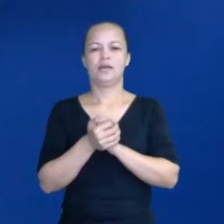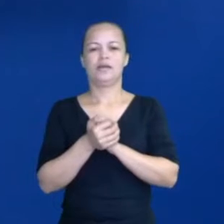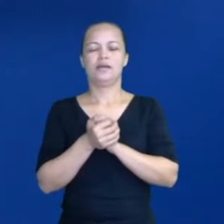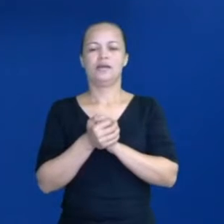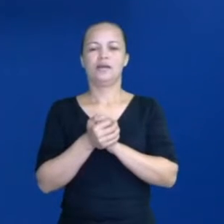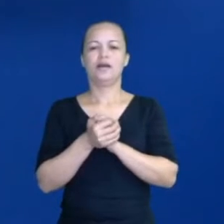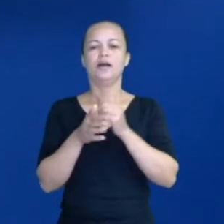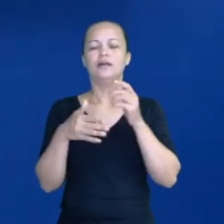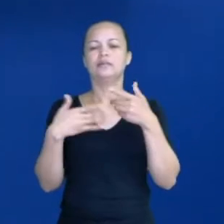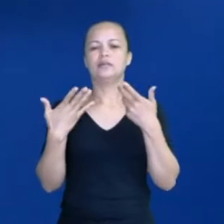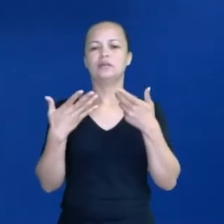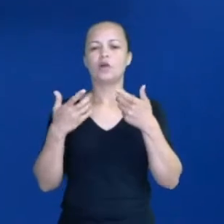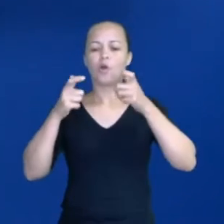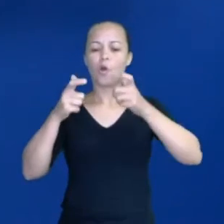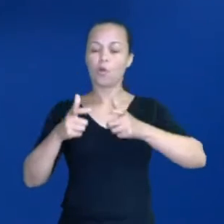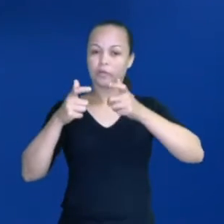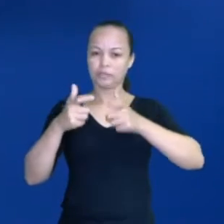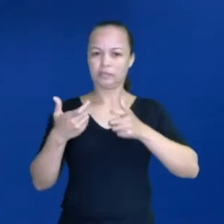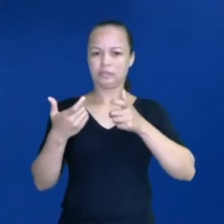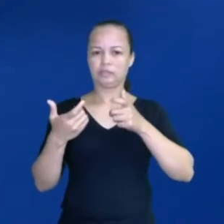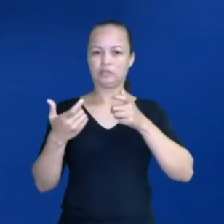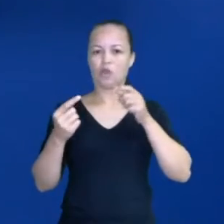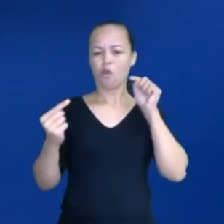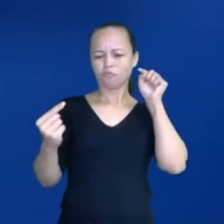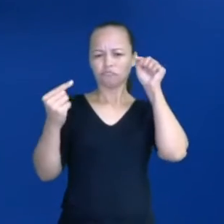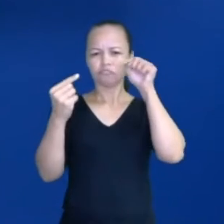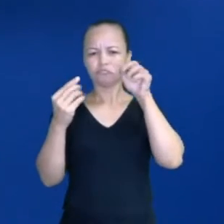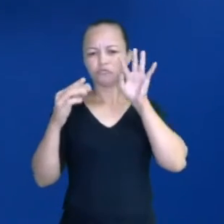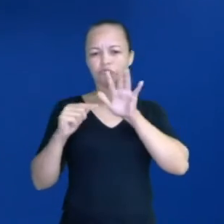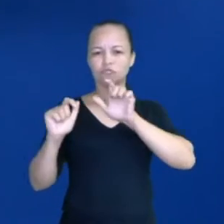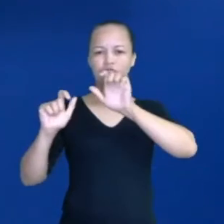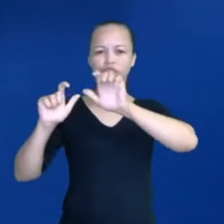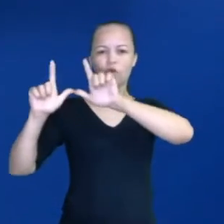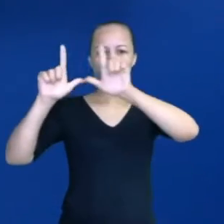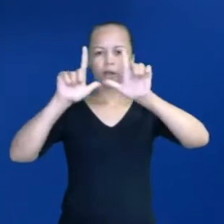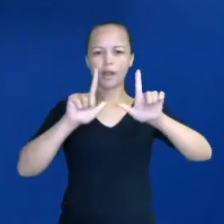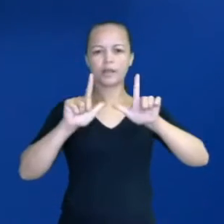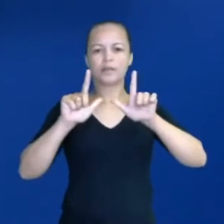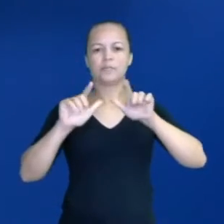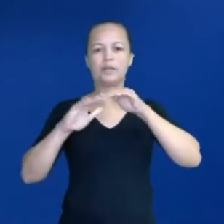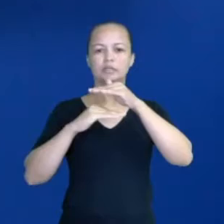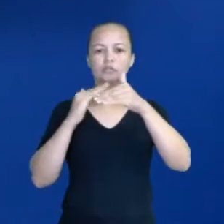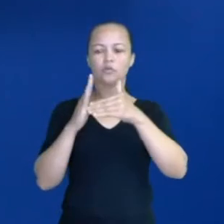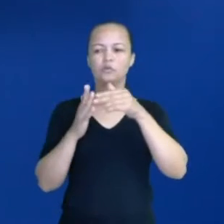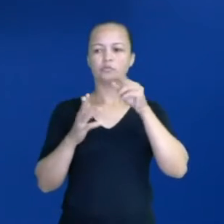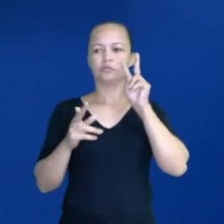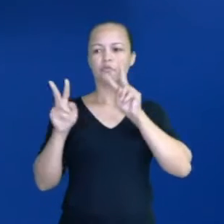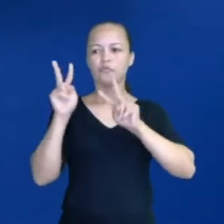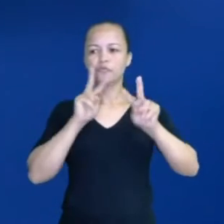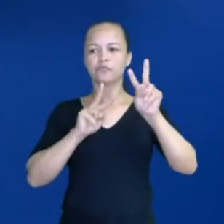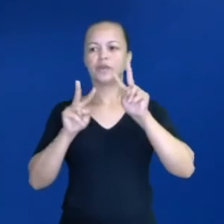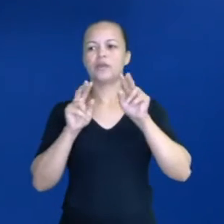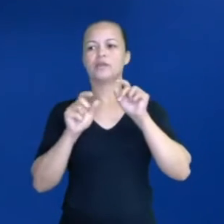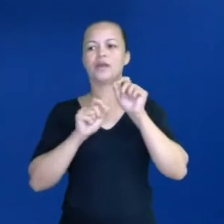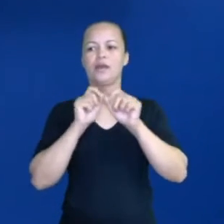Prosseguindo. Localização, foca aí para todo mundo ver e todo mundo ler essa